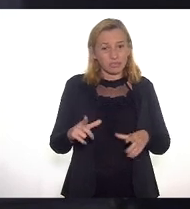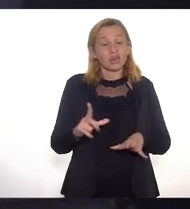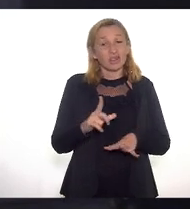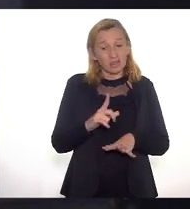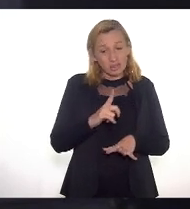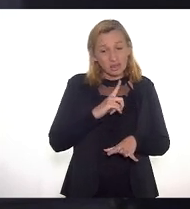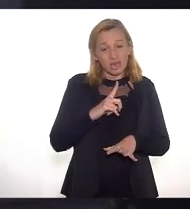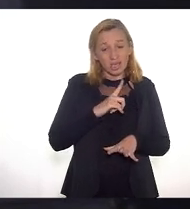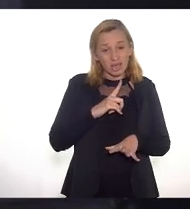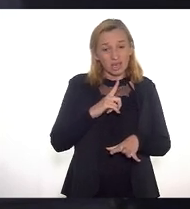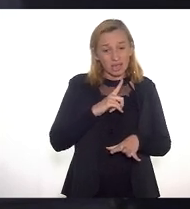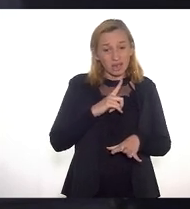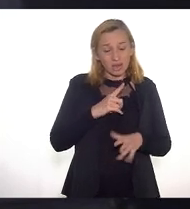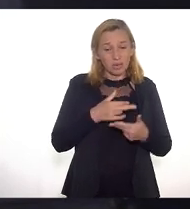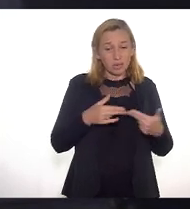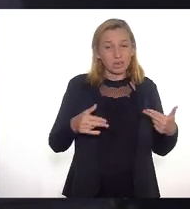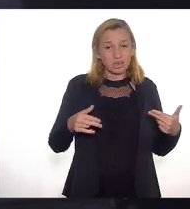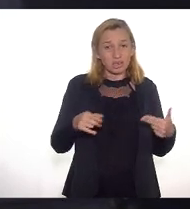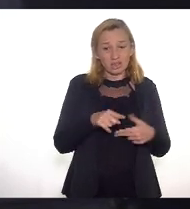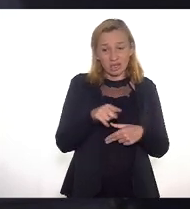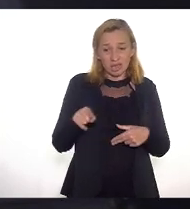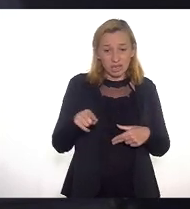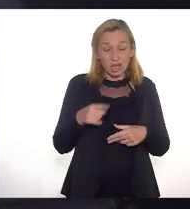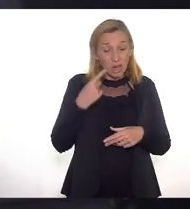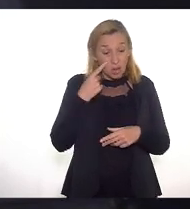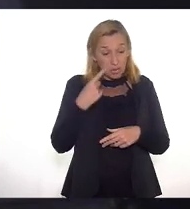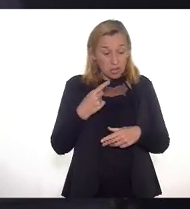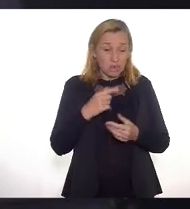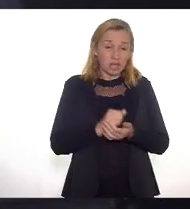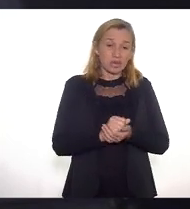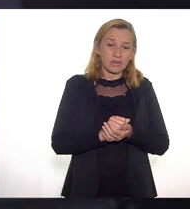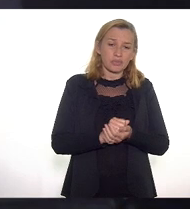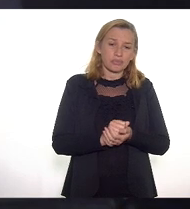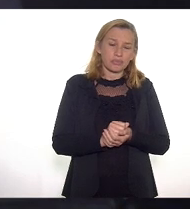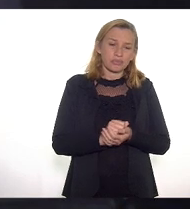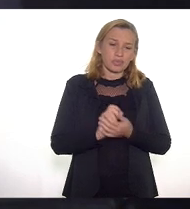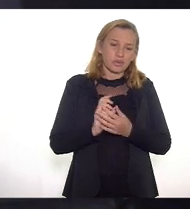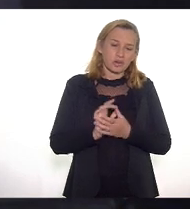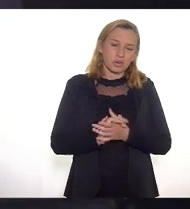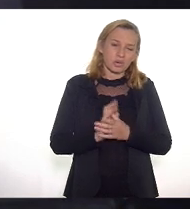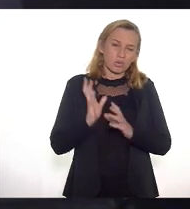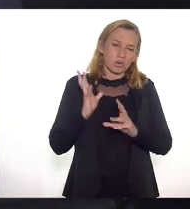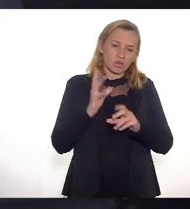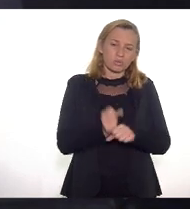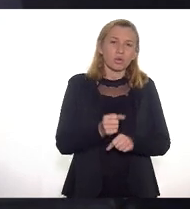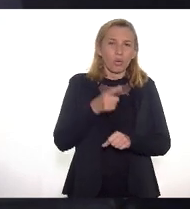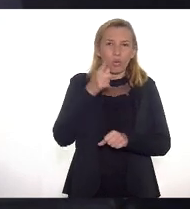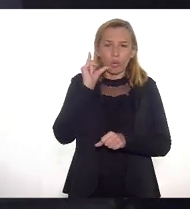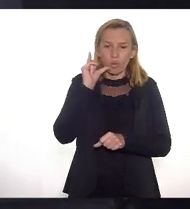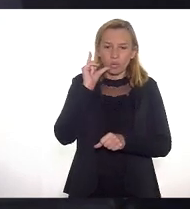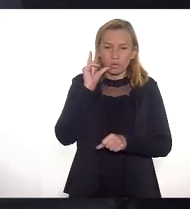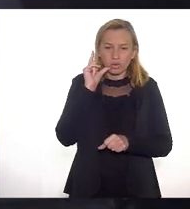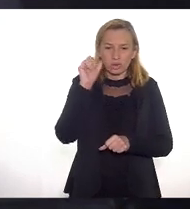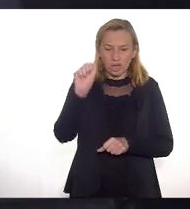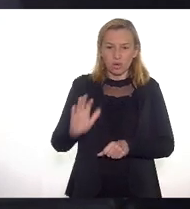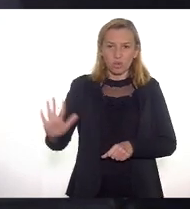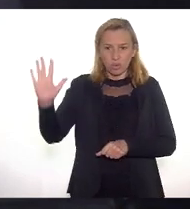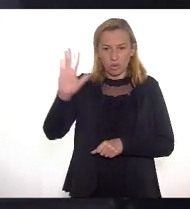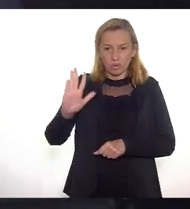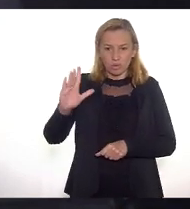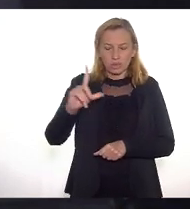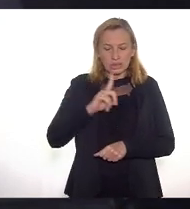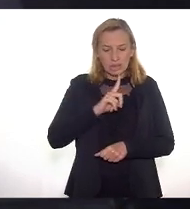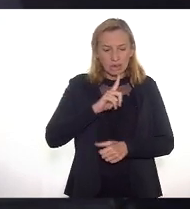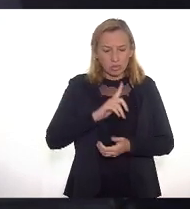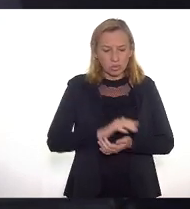vírus aí que está matando pessoas. Eu fiz agora aqui um levantamento. Ontem, na Europa, onde nós